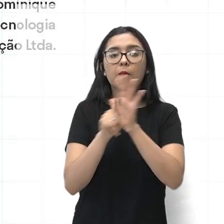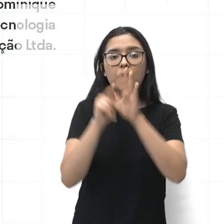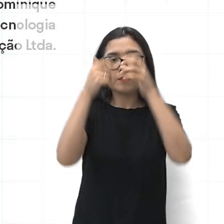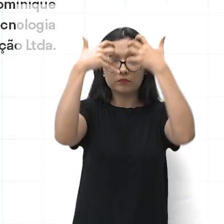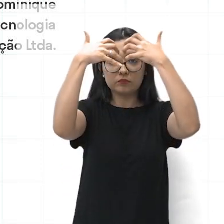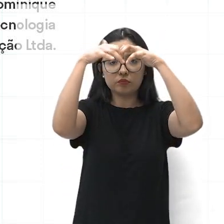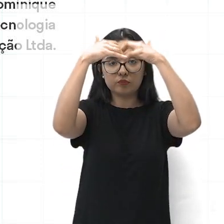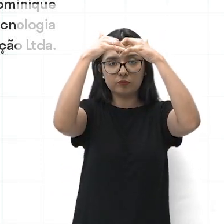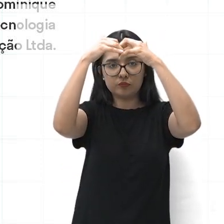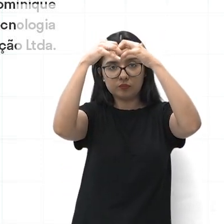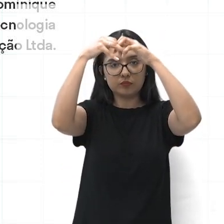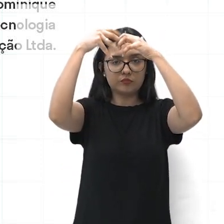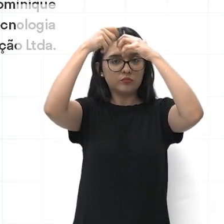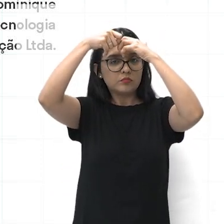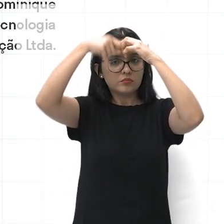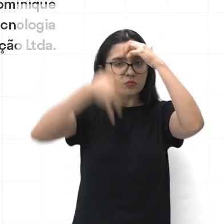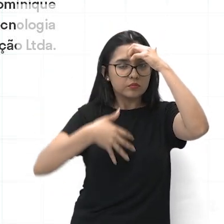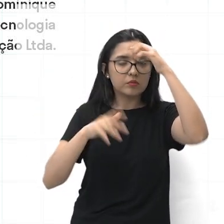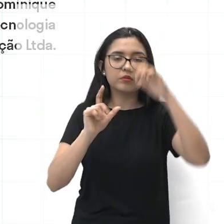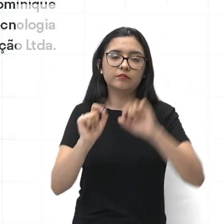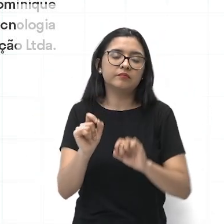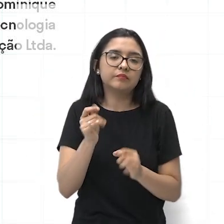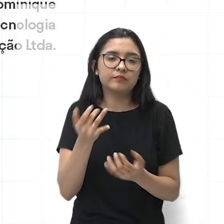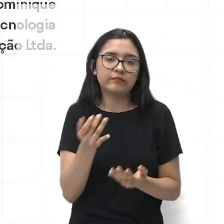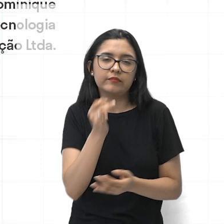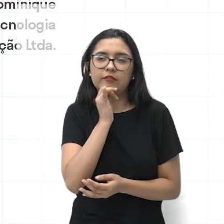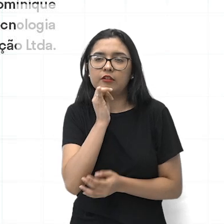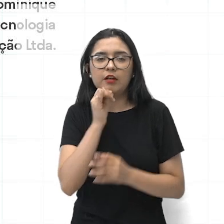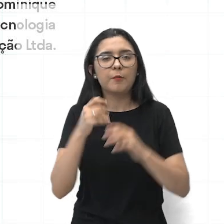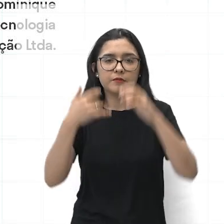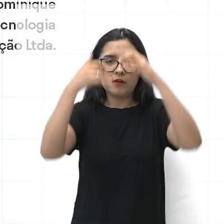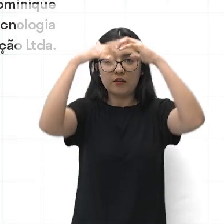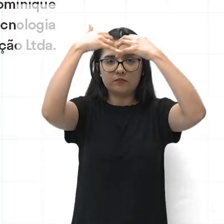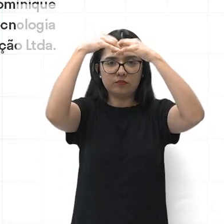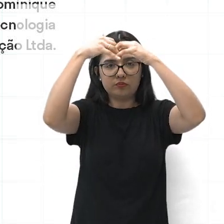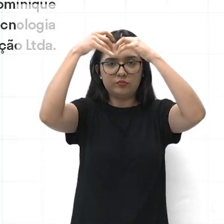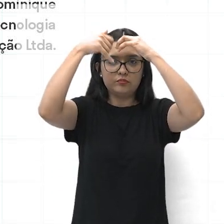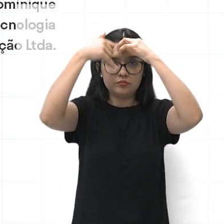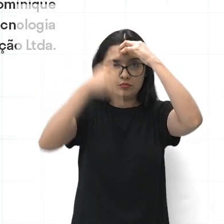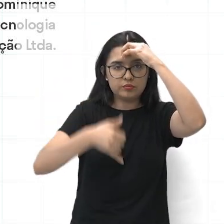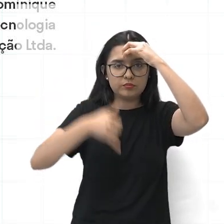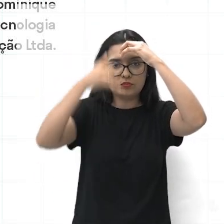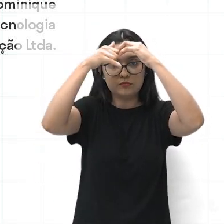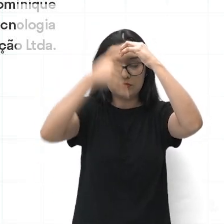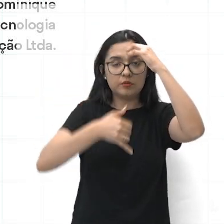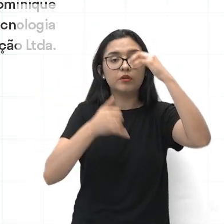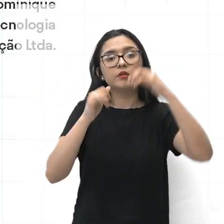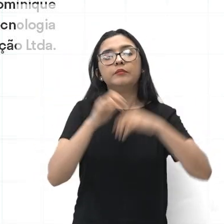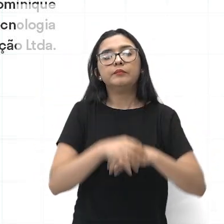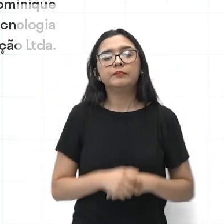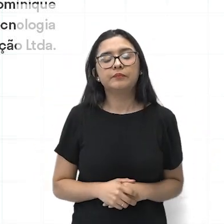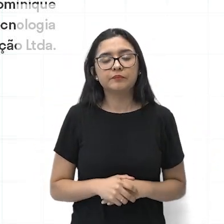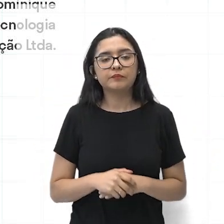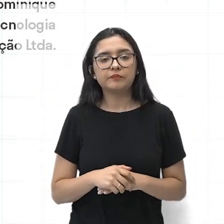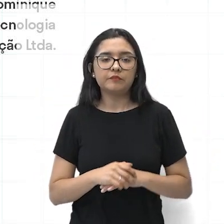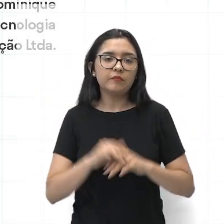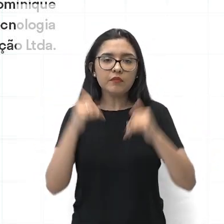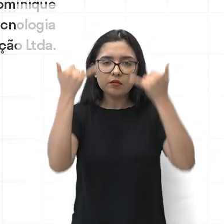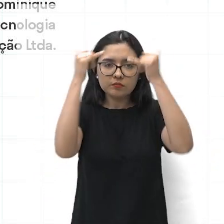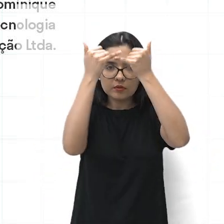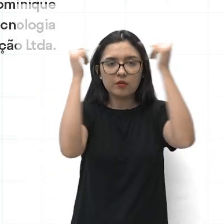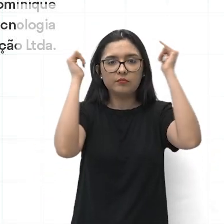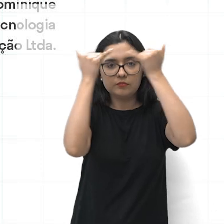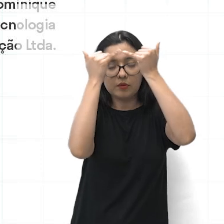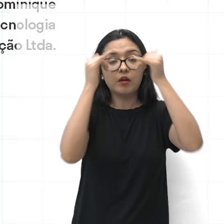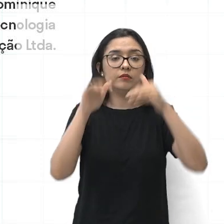neurônio receptor. É como se estivesse passando uma carga elétrica da cabeça de um neurônio para a ponta do outro